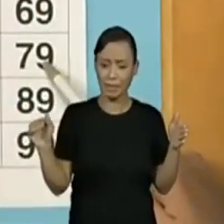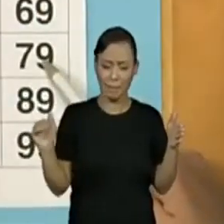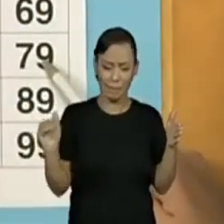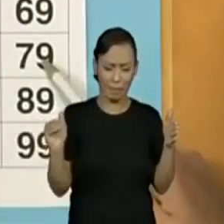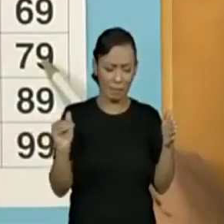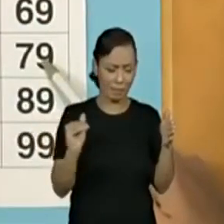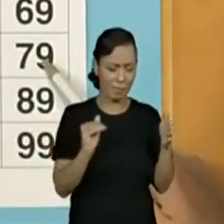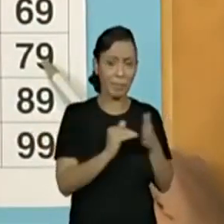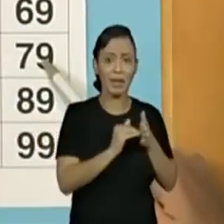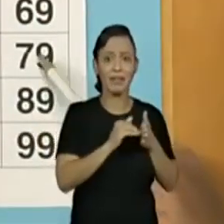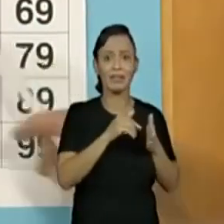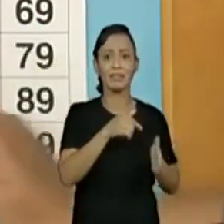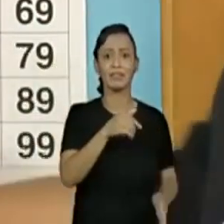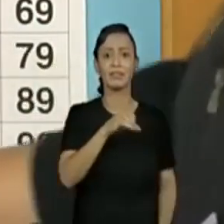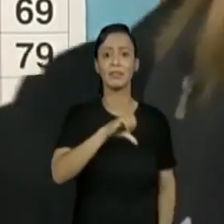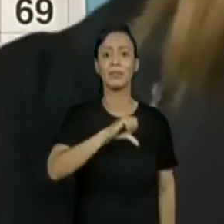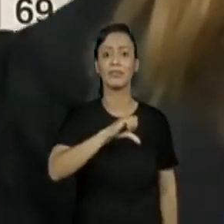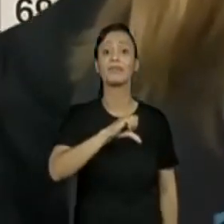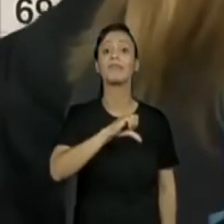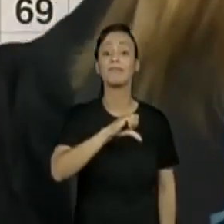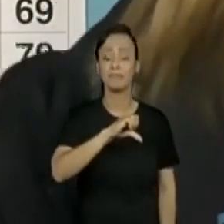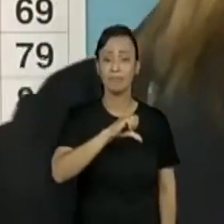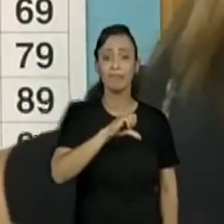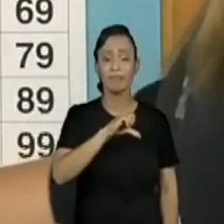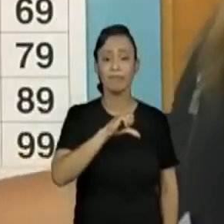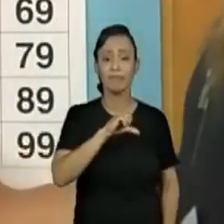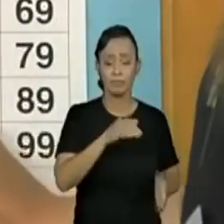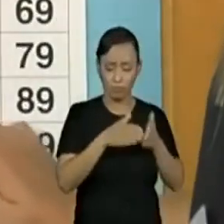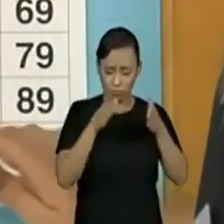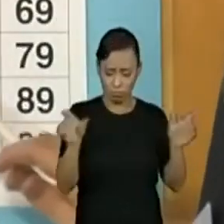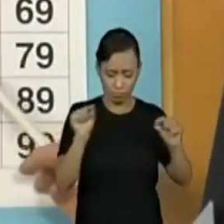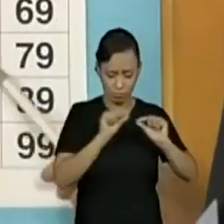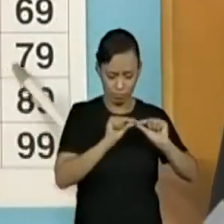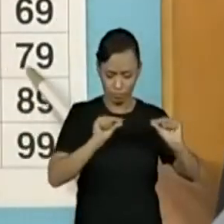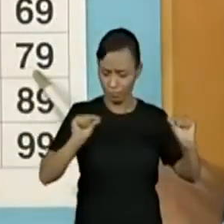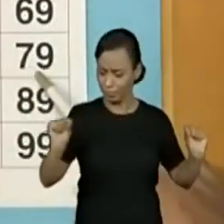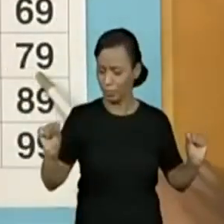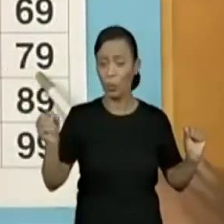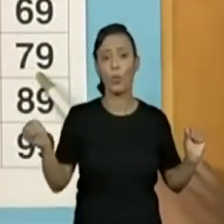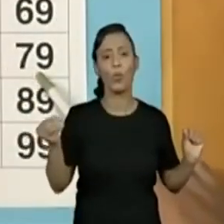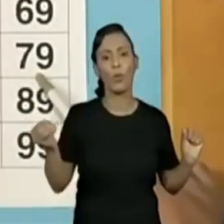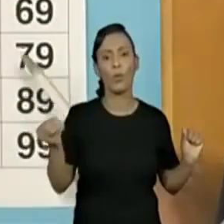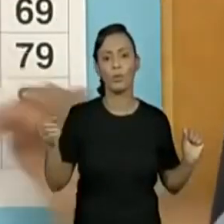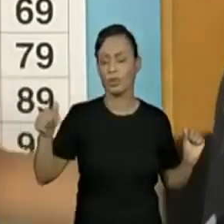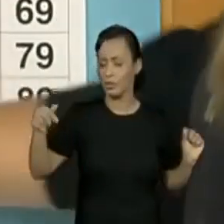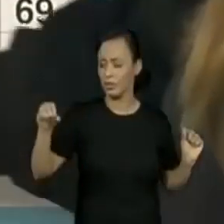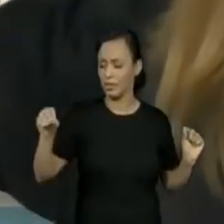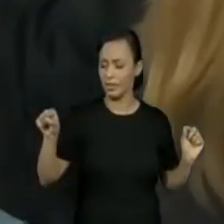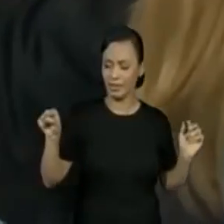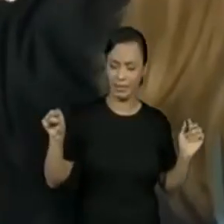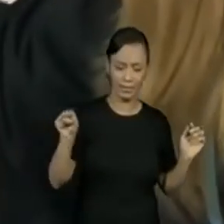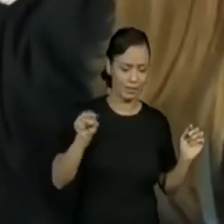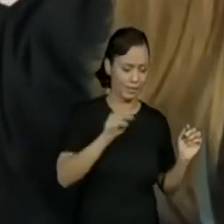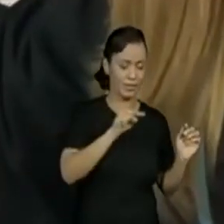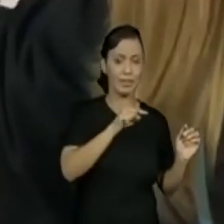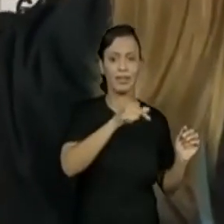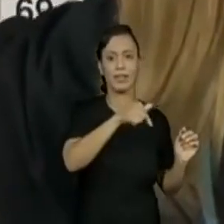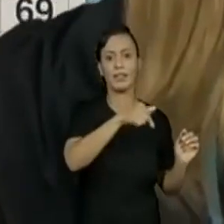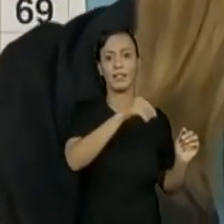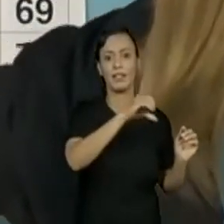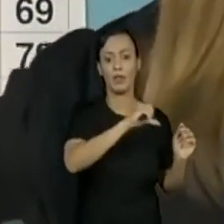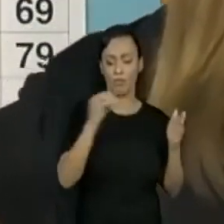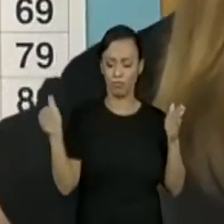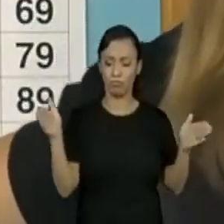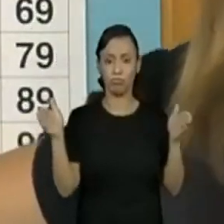79. Podemos observar duas coisas nesta linha. Nós podemos observar o que a Projoyce falou. Saímos do